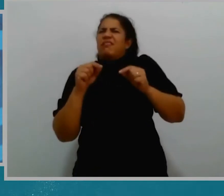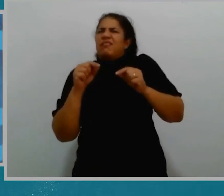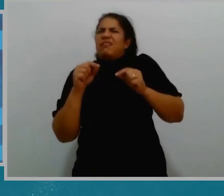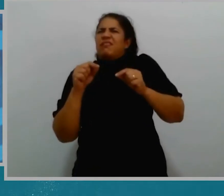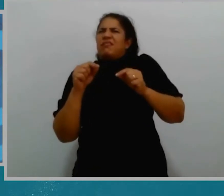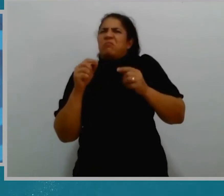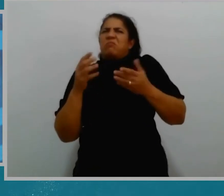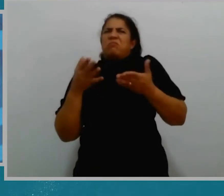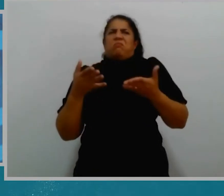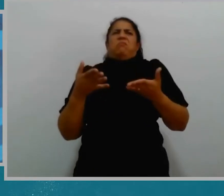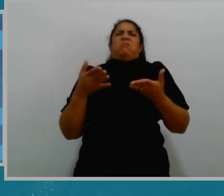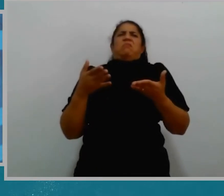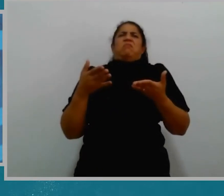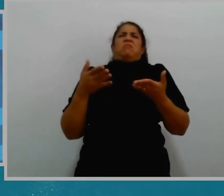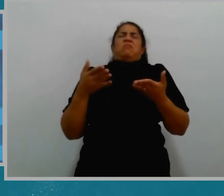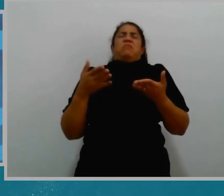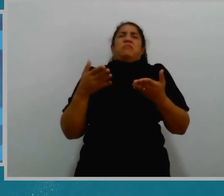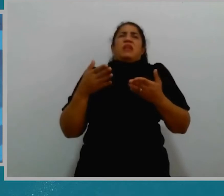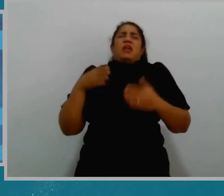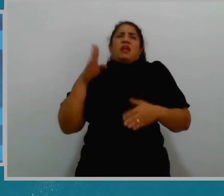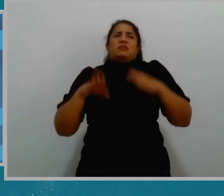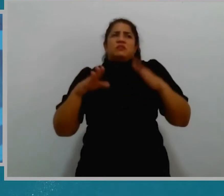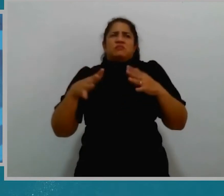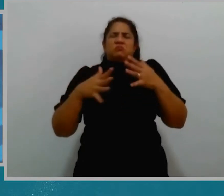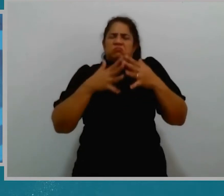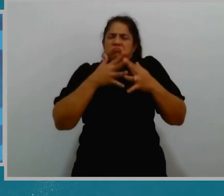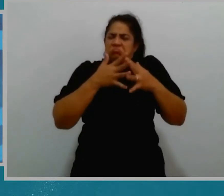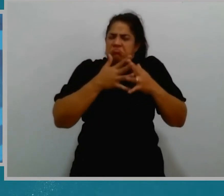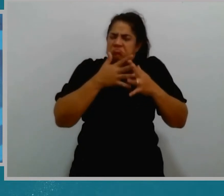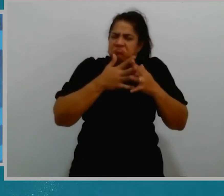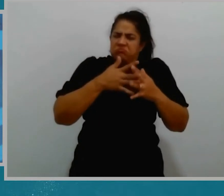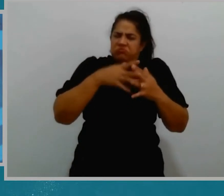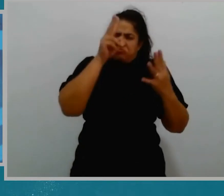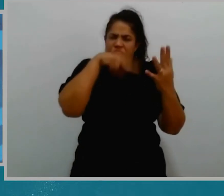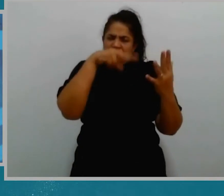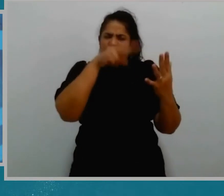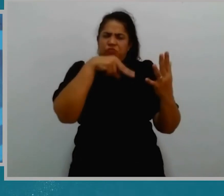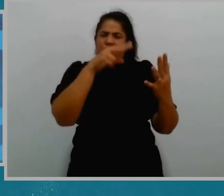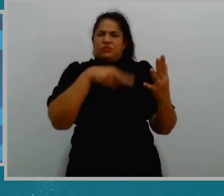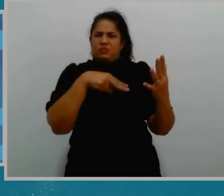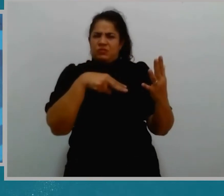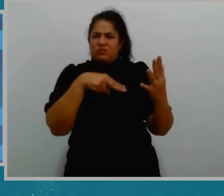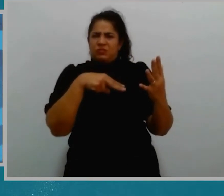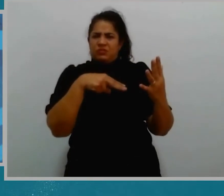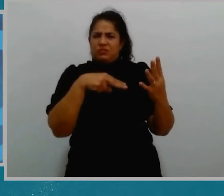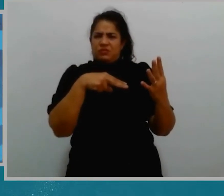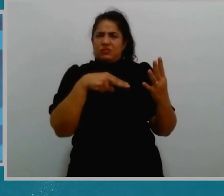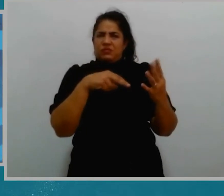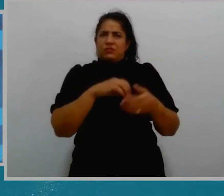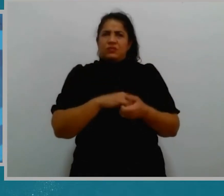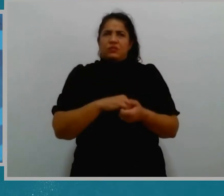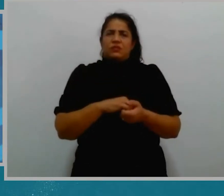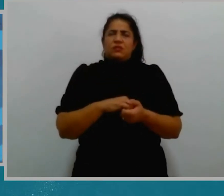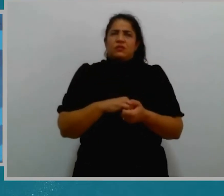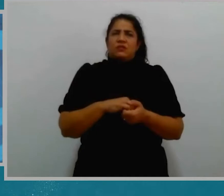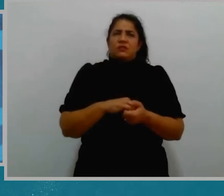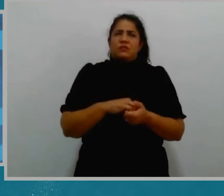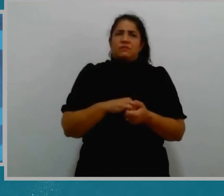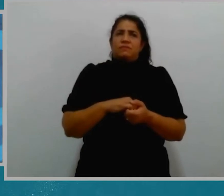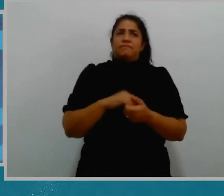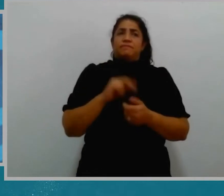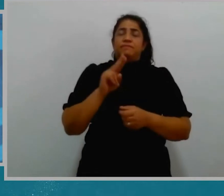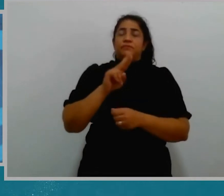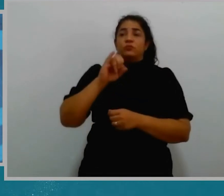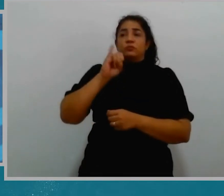Às vezes você confunde um pouco. Se você vai ler o livro dos reis, livro das crônicas, Jeconias também era conhecido